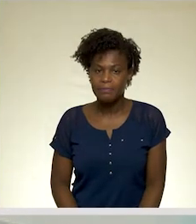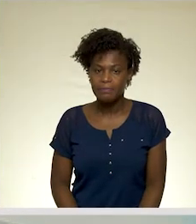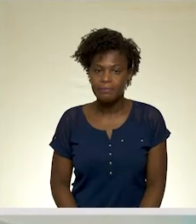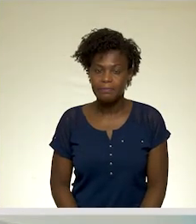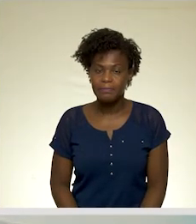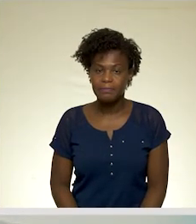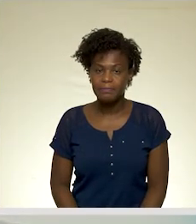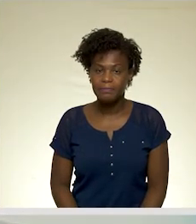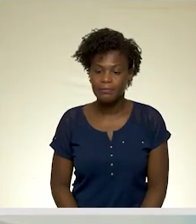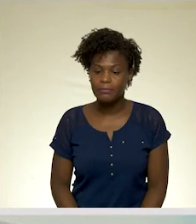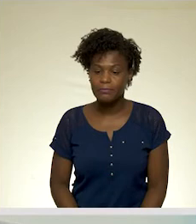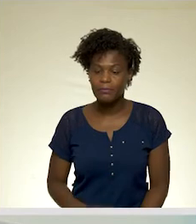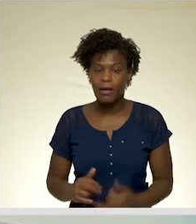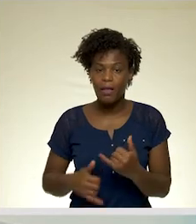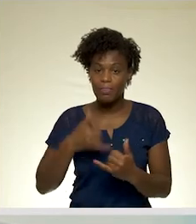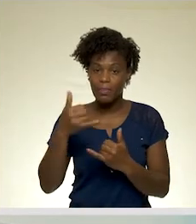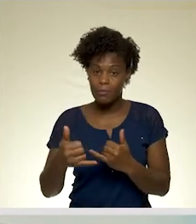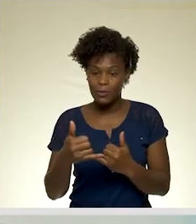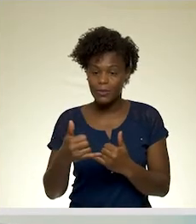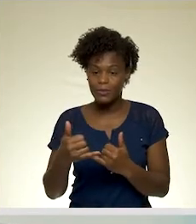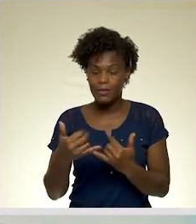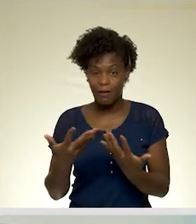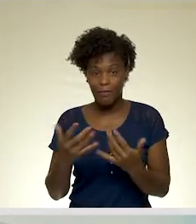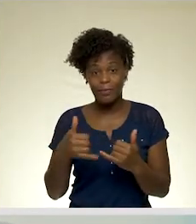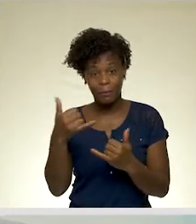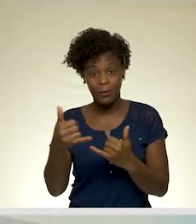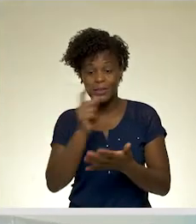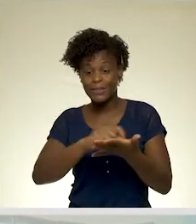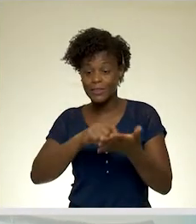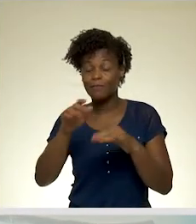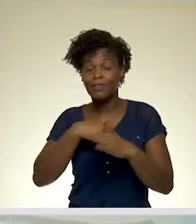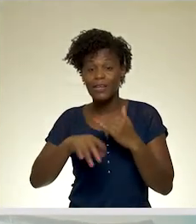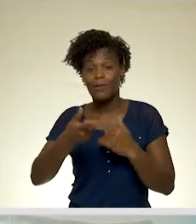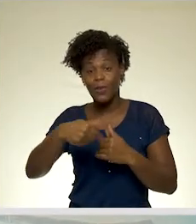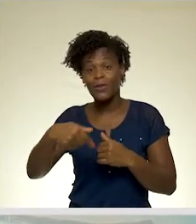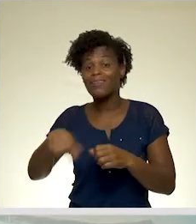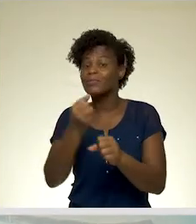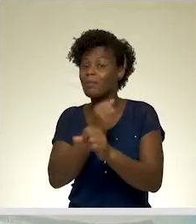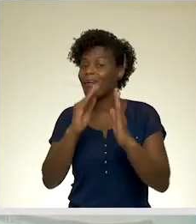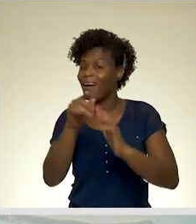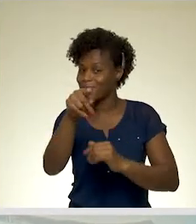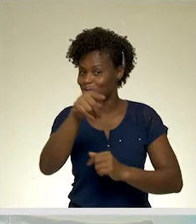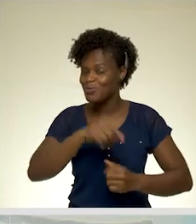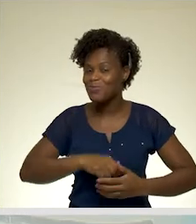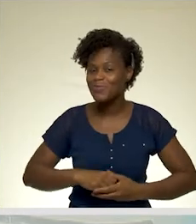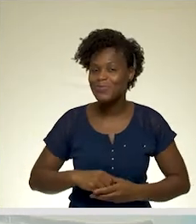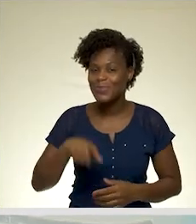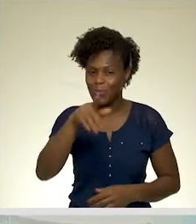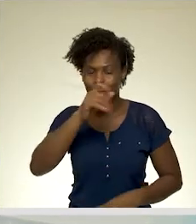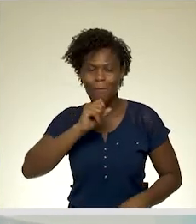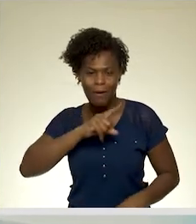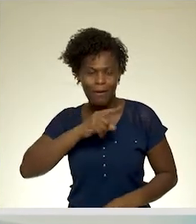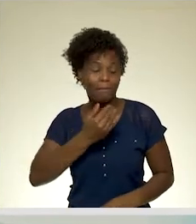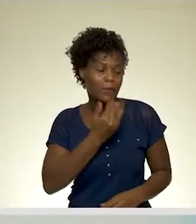Bem, depois de resolver o exercício, certo? Agora temos um desafio para casa, onde vocês